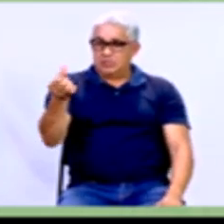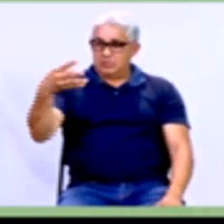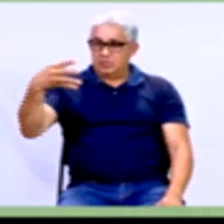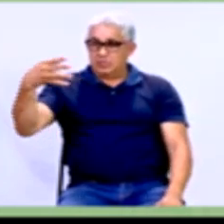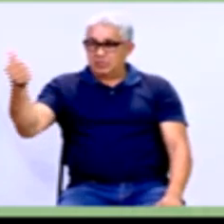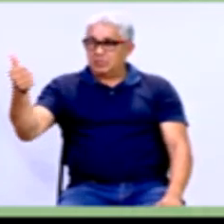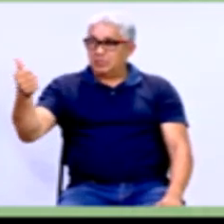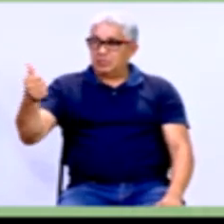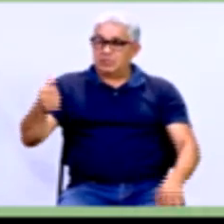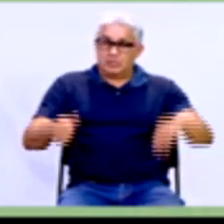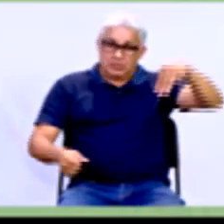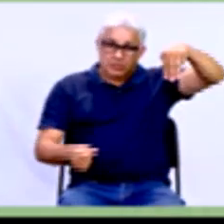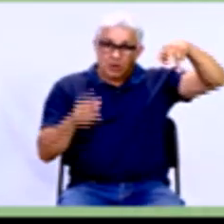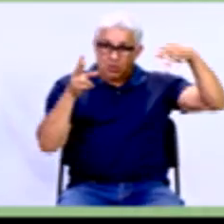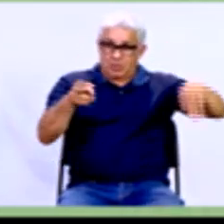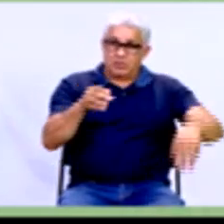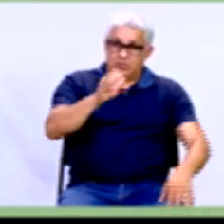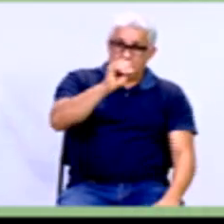é igual